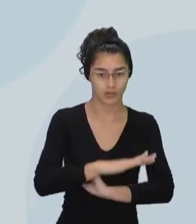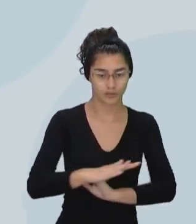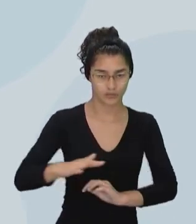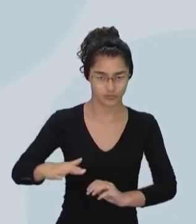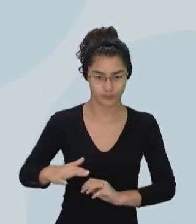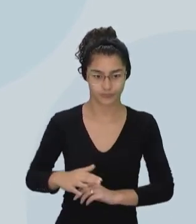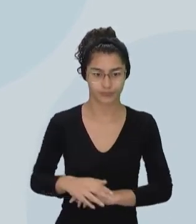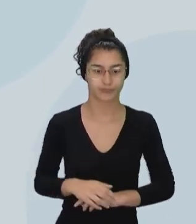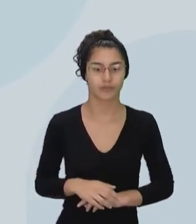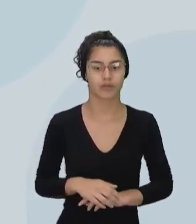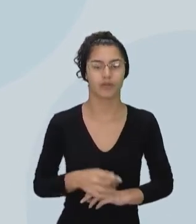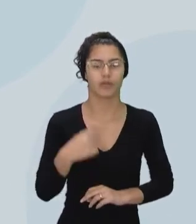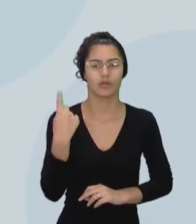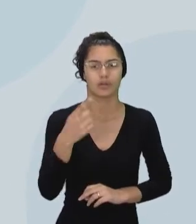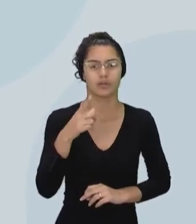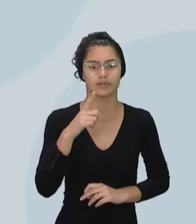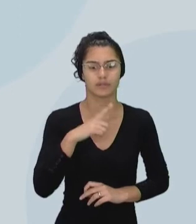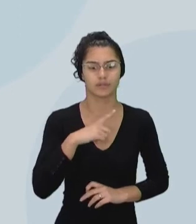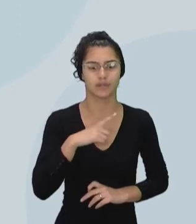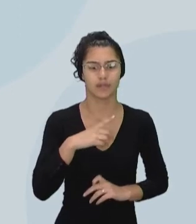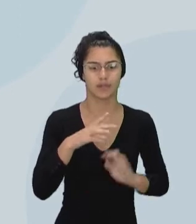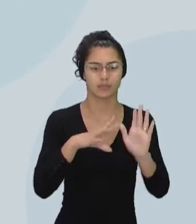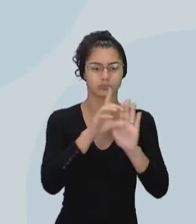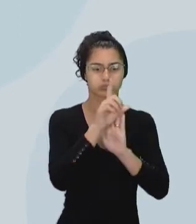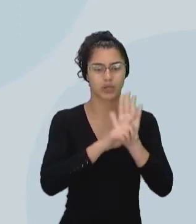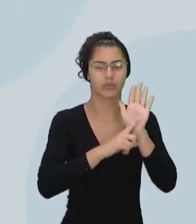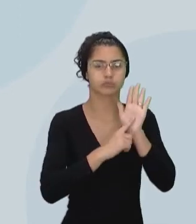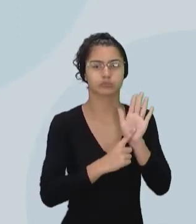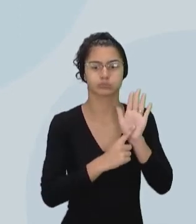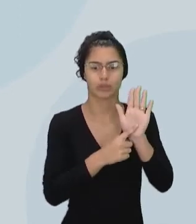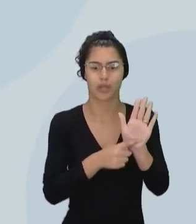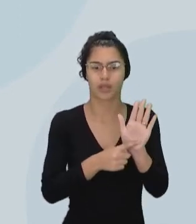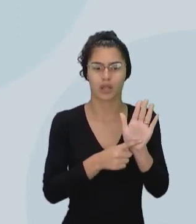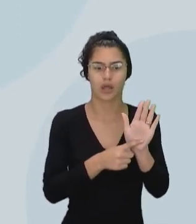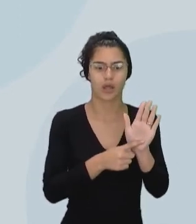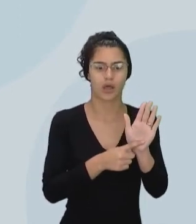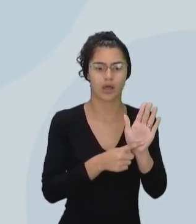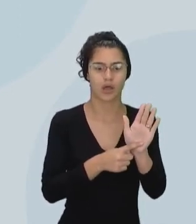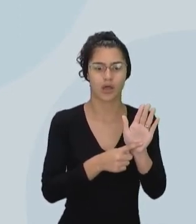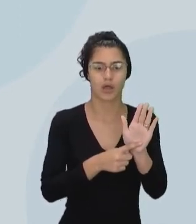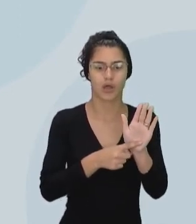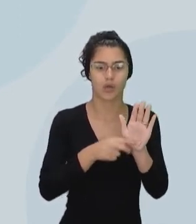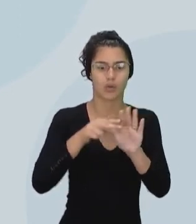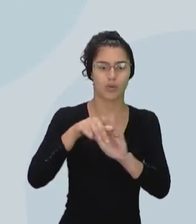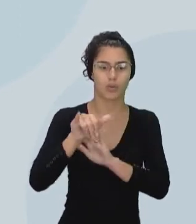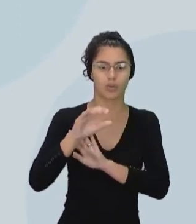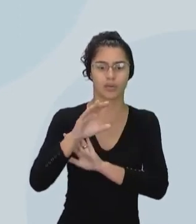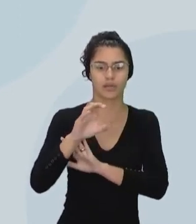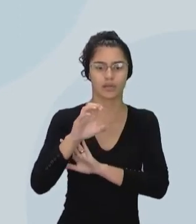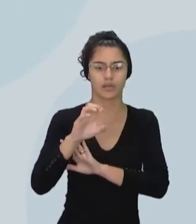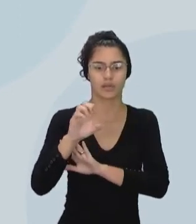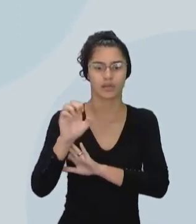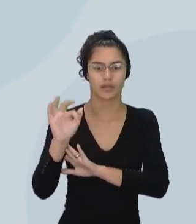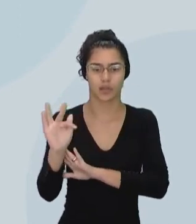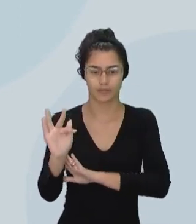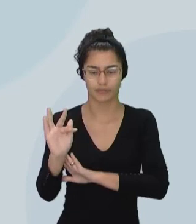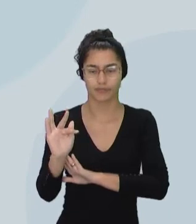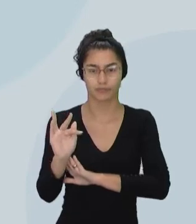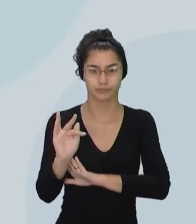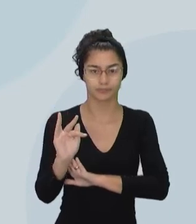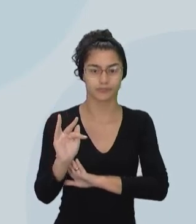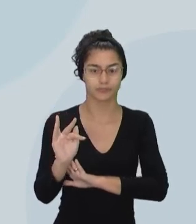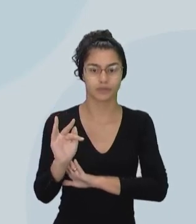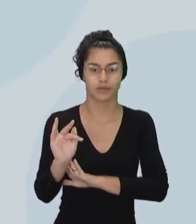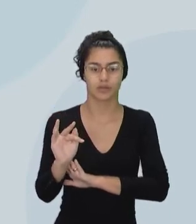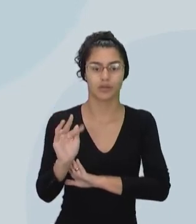infantil. Então, a gente tem aí dados a respeito do Fundo das Nações Unidas para a Infância, que